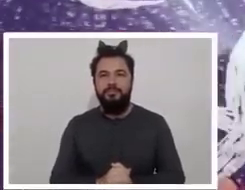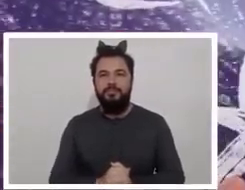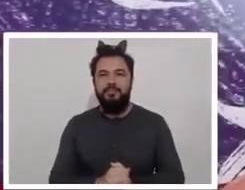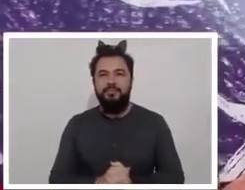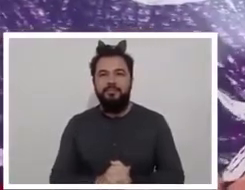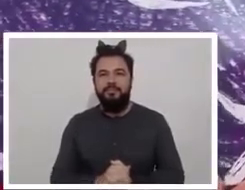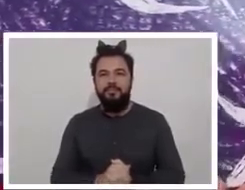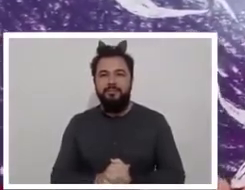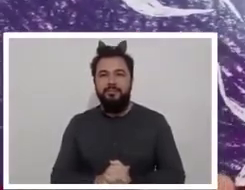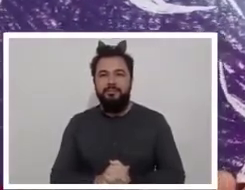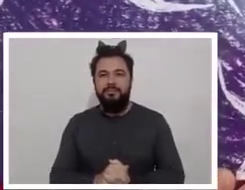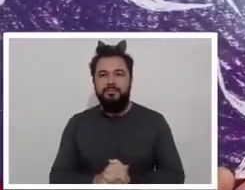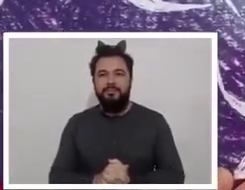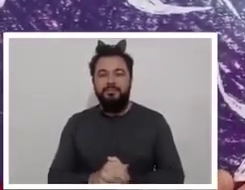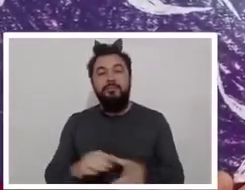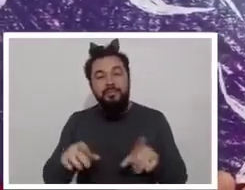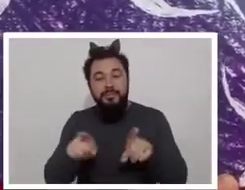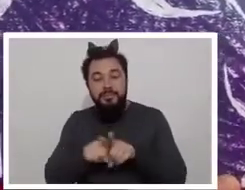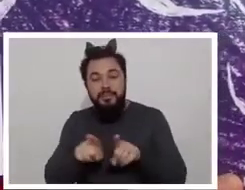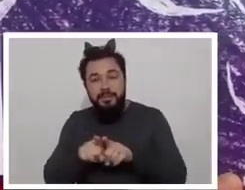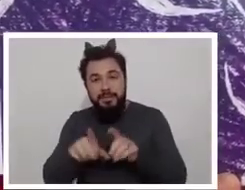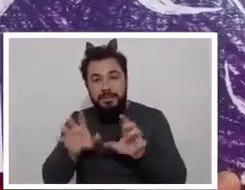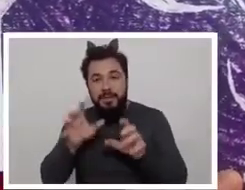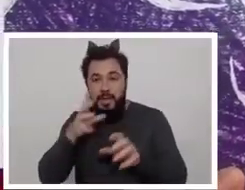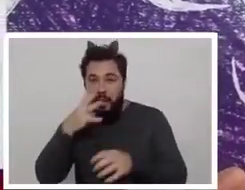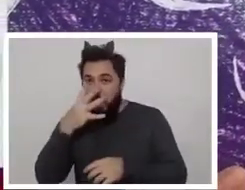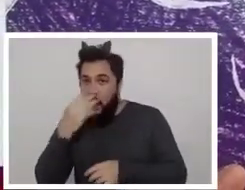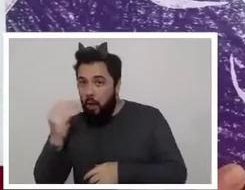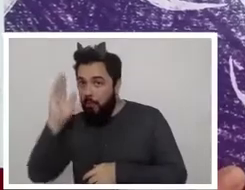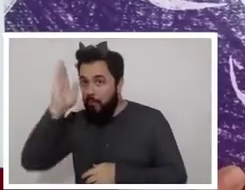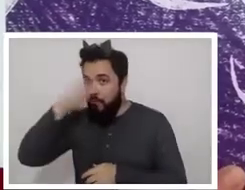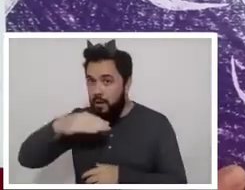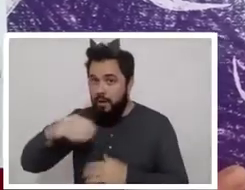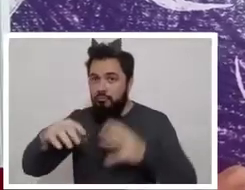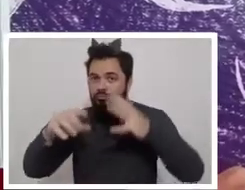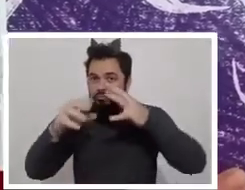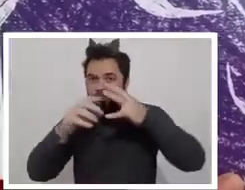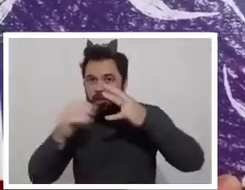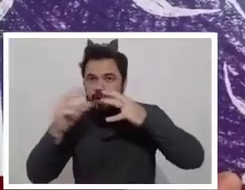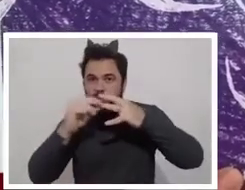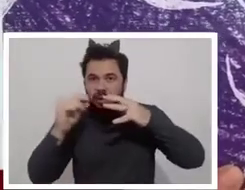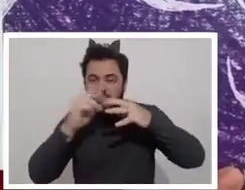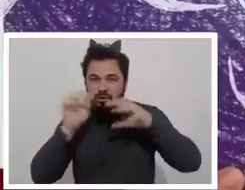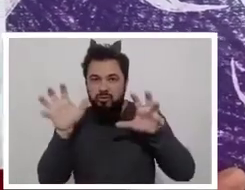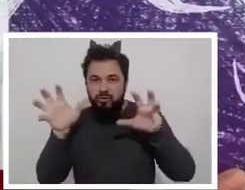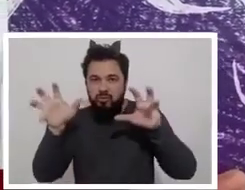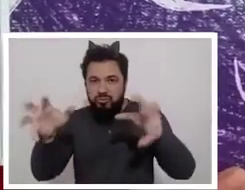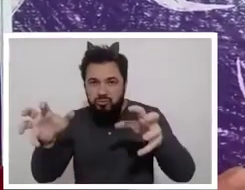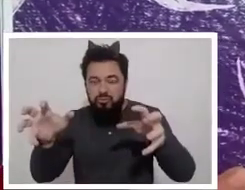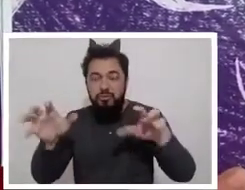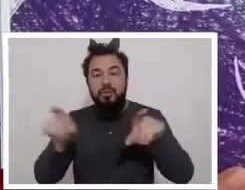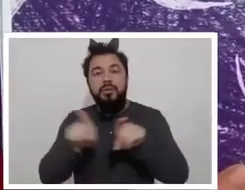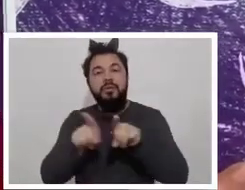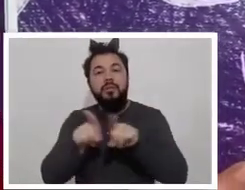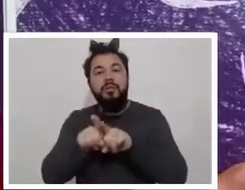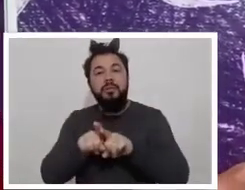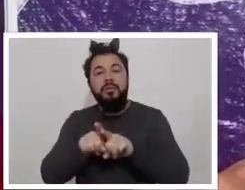última foto com uma pessoa na